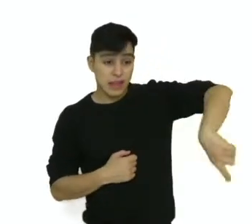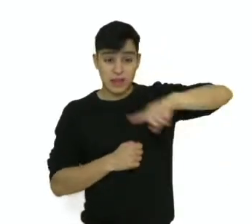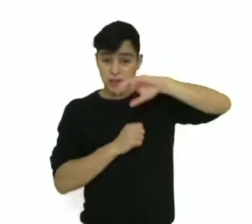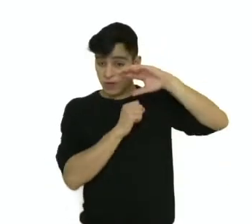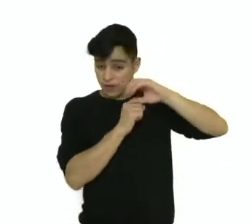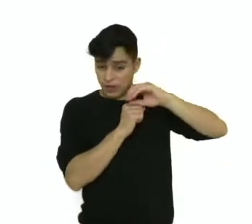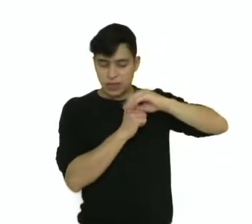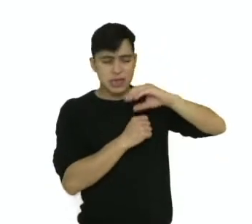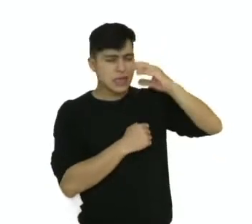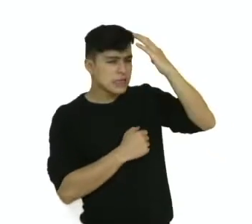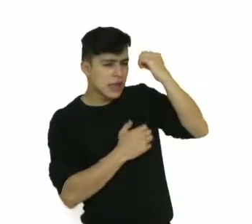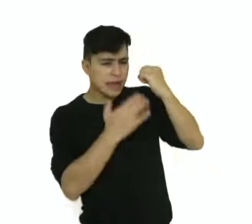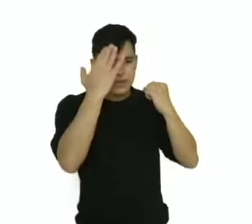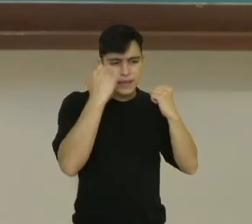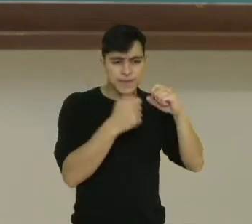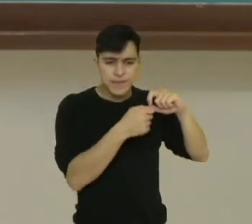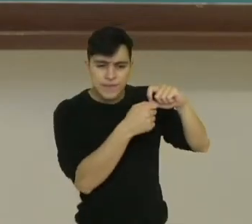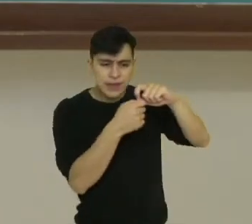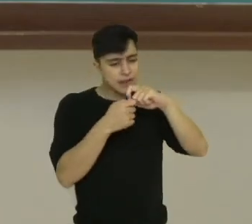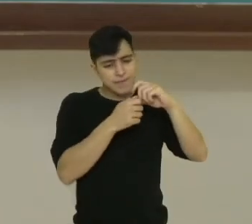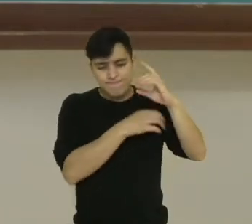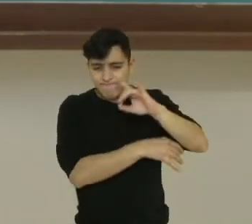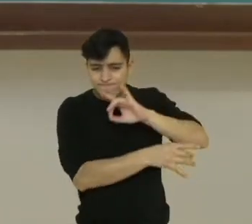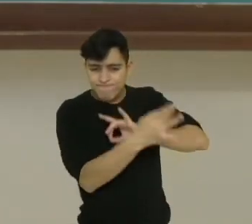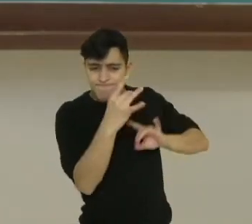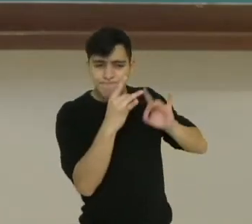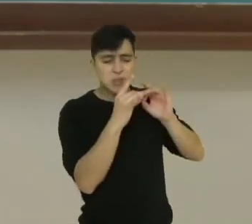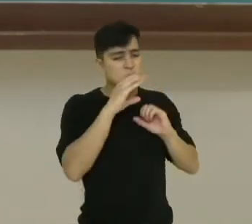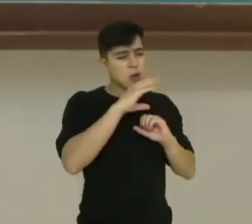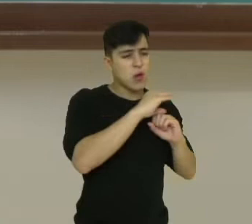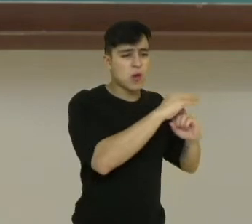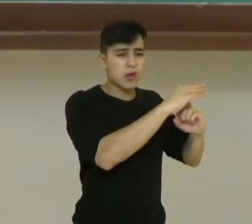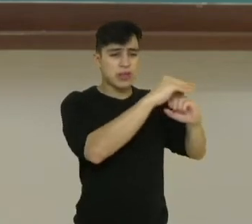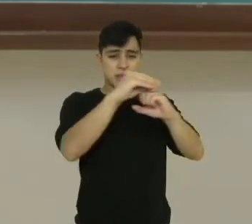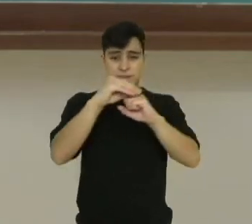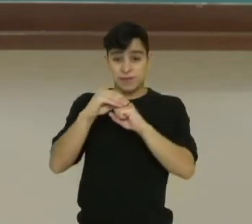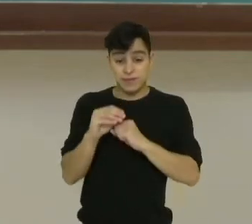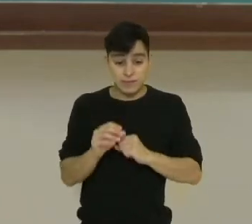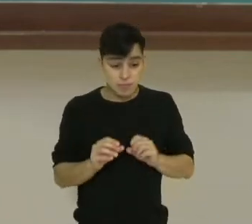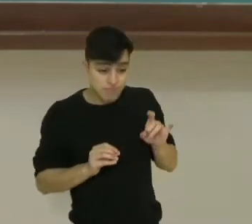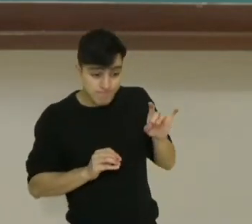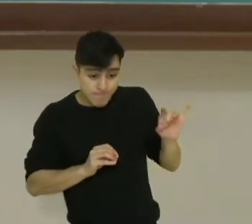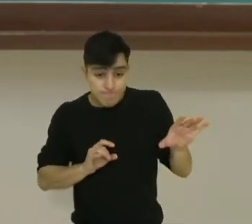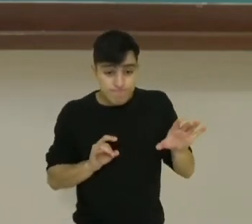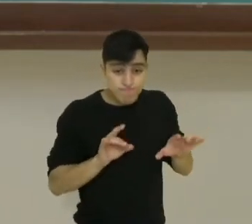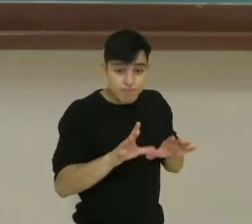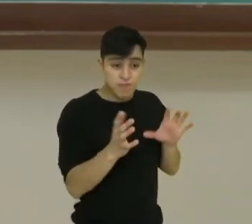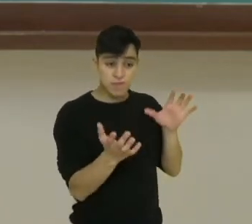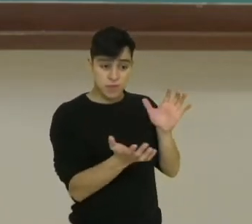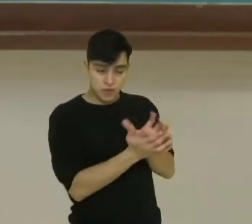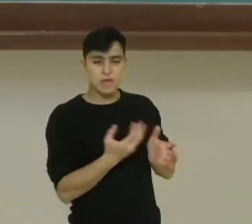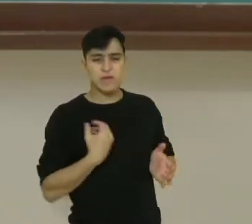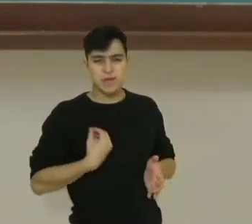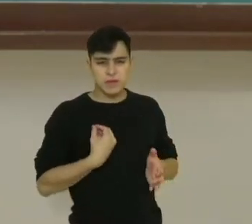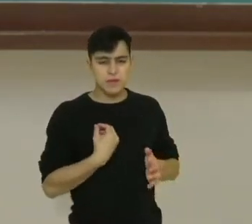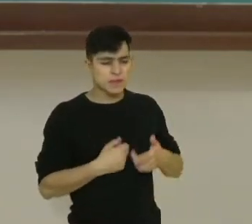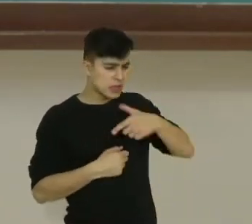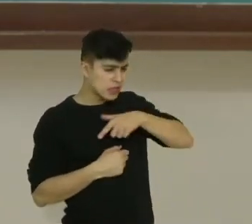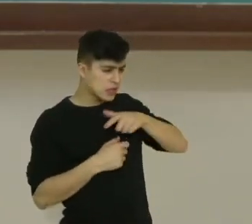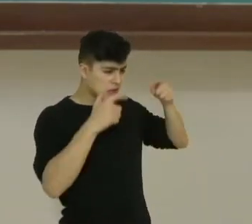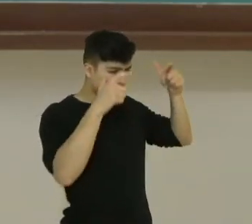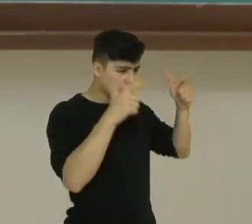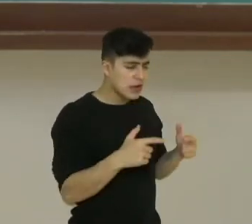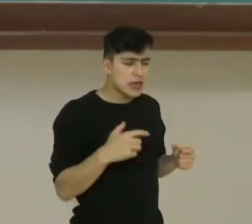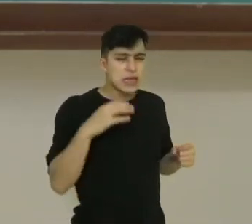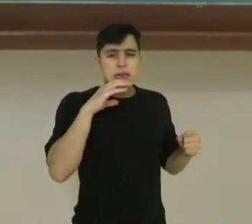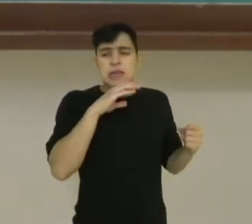saberes e técnicas específicos. Então, cada grupo vivia de um jeito, até porque havia lugares que era quente, então